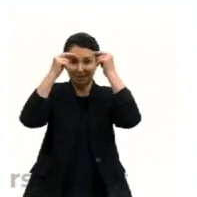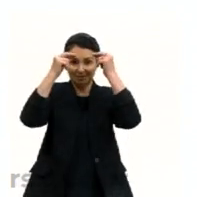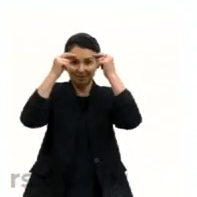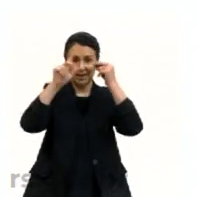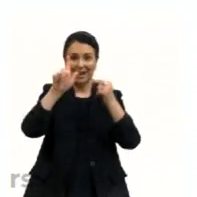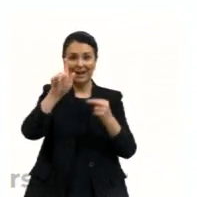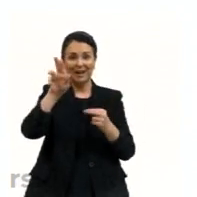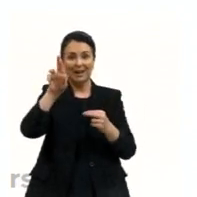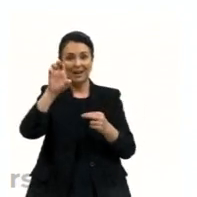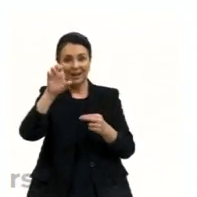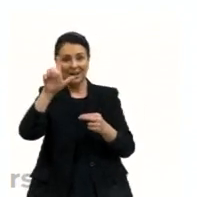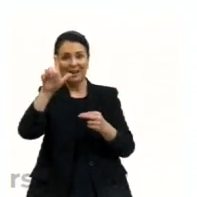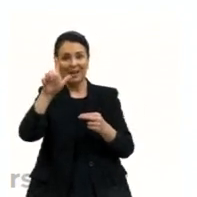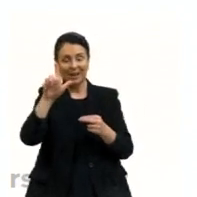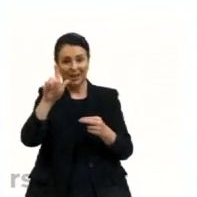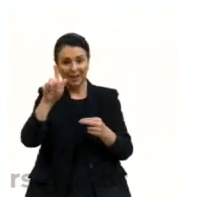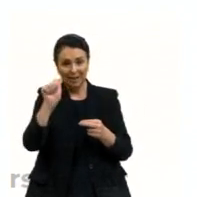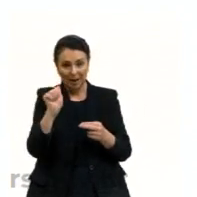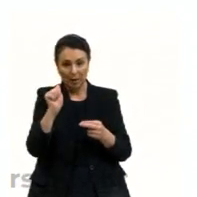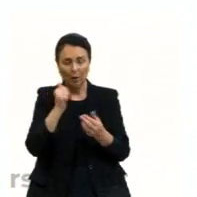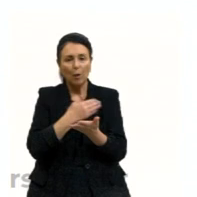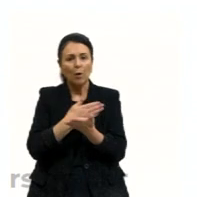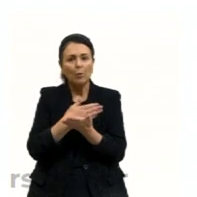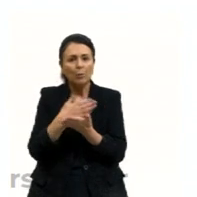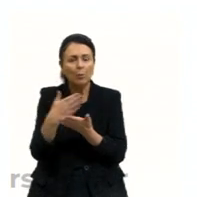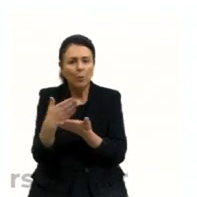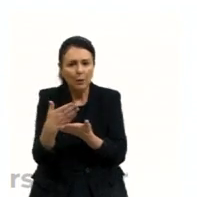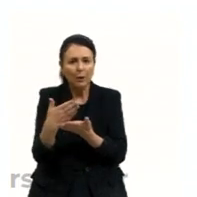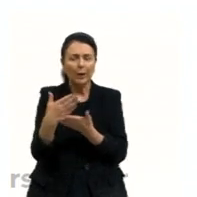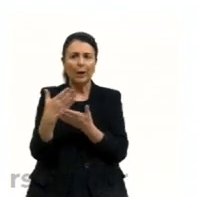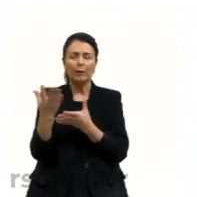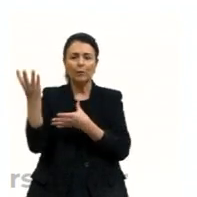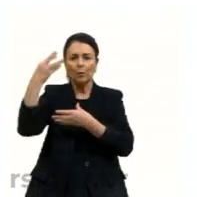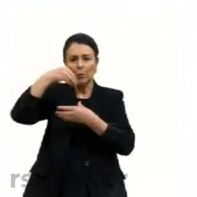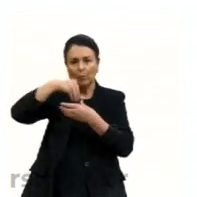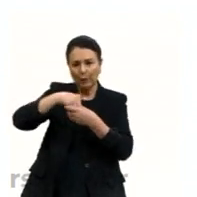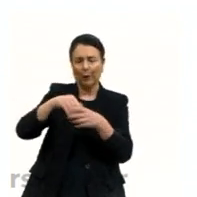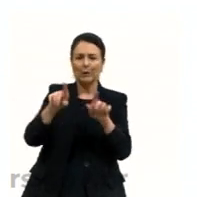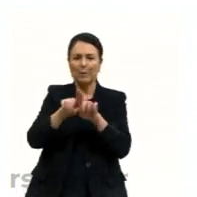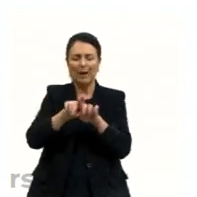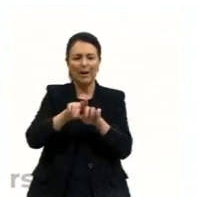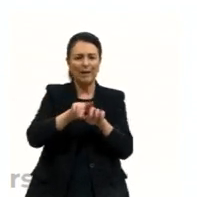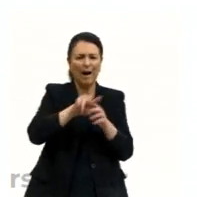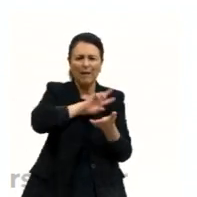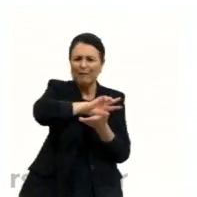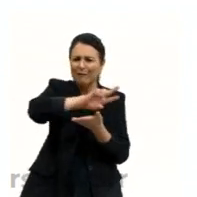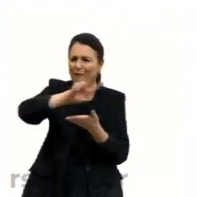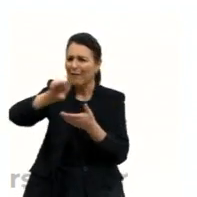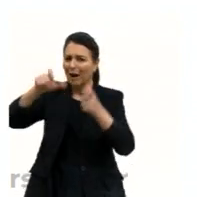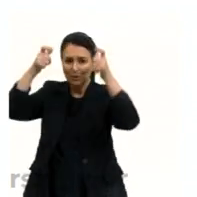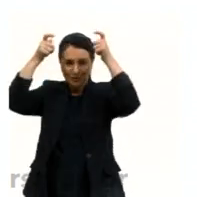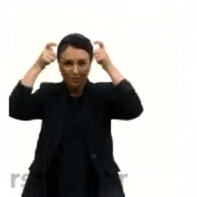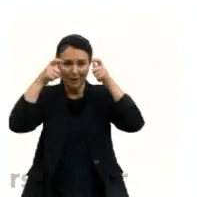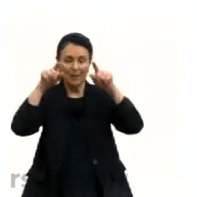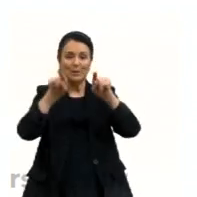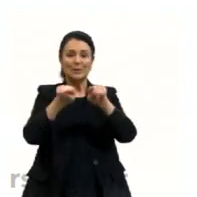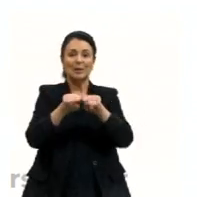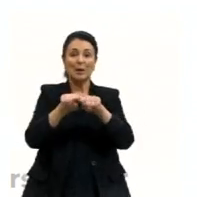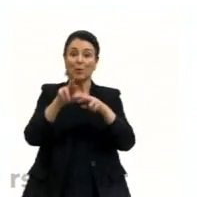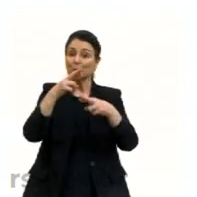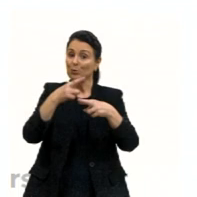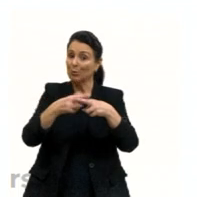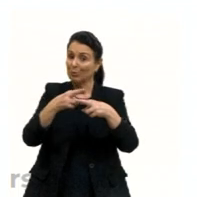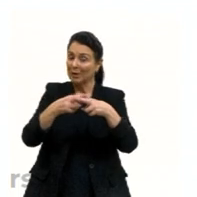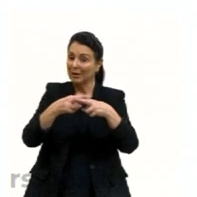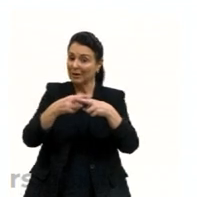porque a Grécia da e depois é invadida foi incorporado ao império macedônio pelos Romanos E aí é